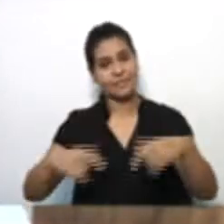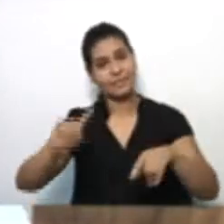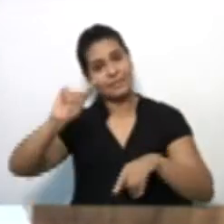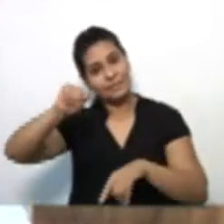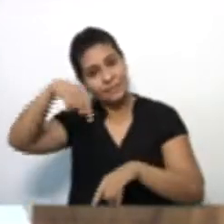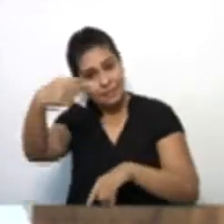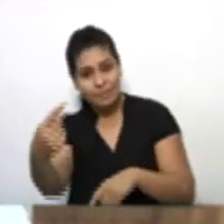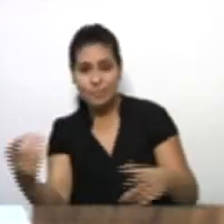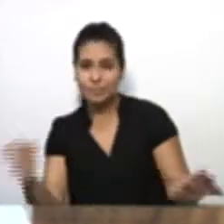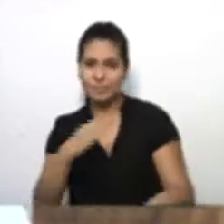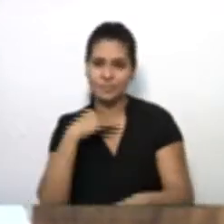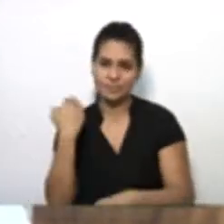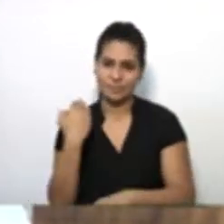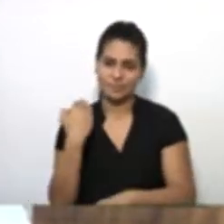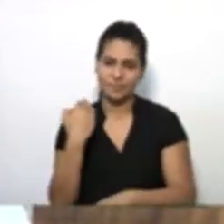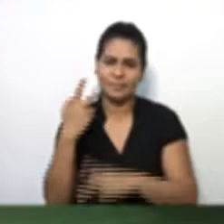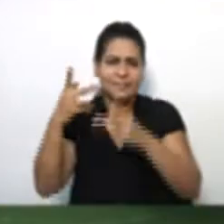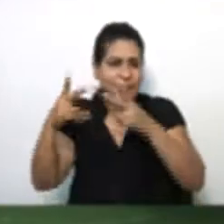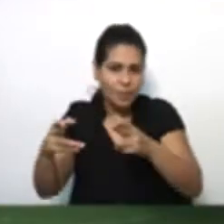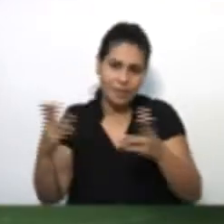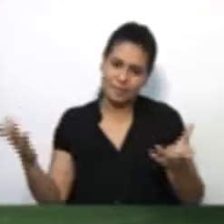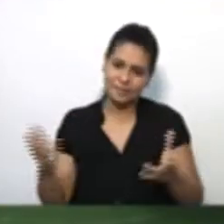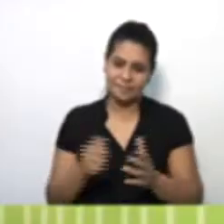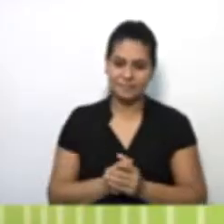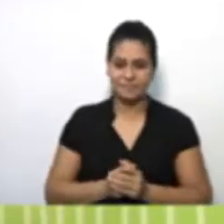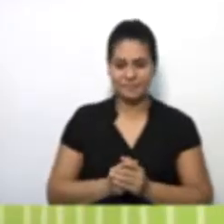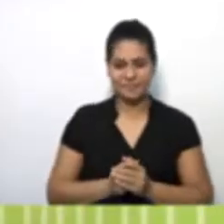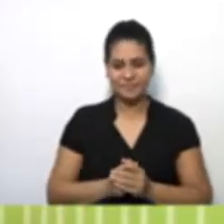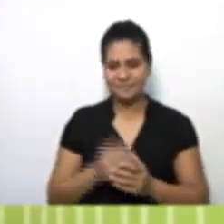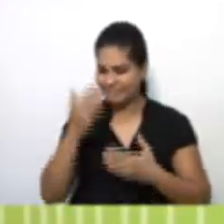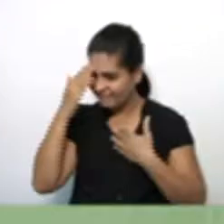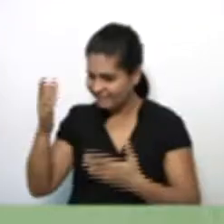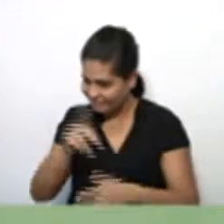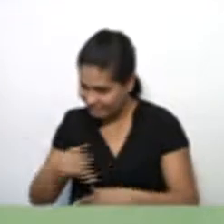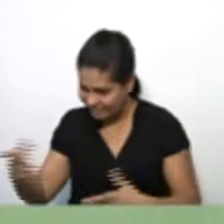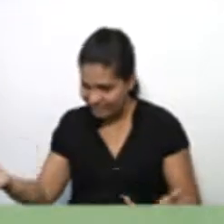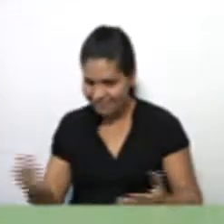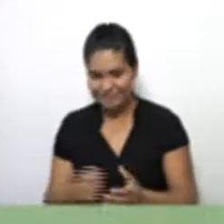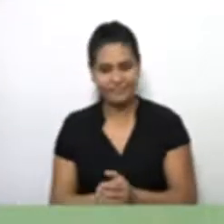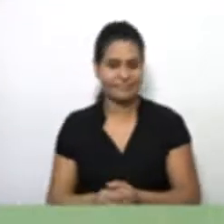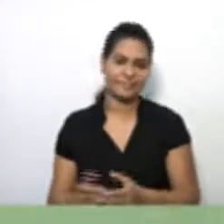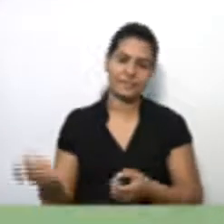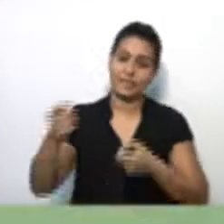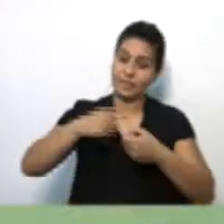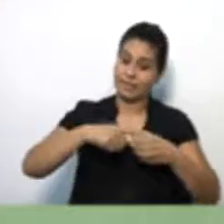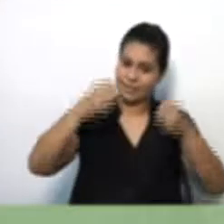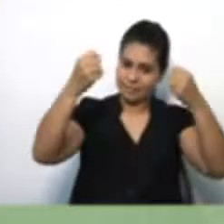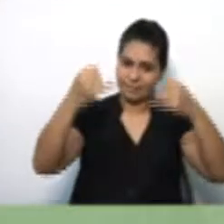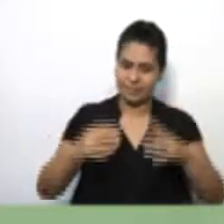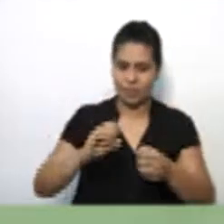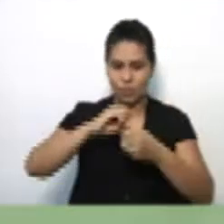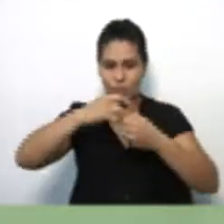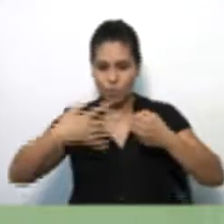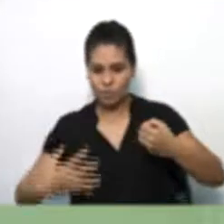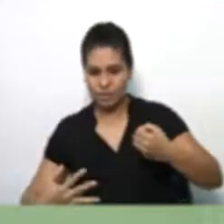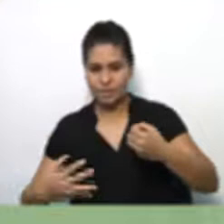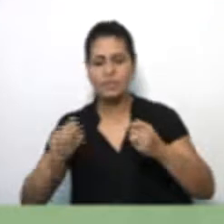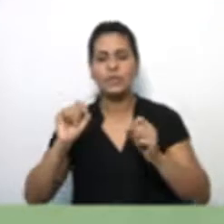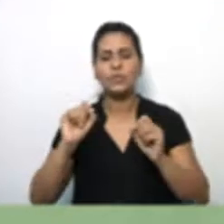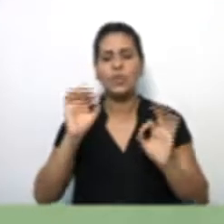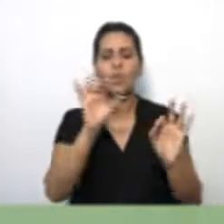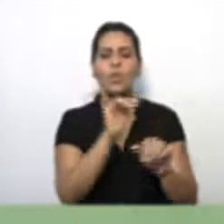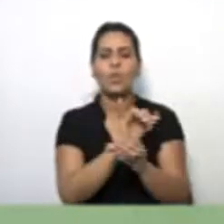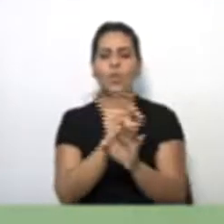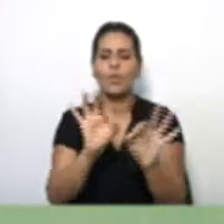desenvolvem e morremos. Muito bom, professor, muito obrigado. Vamos aqui novamente? Agora, é claro, nós vamos falar do conceito,